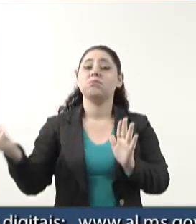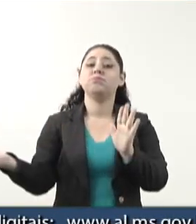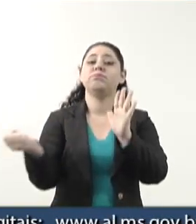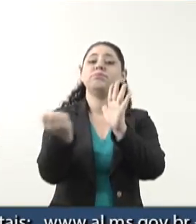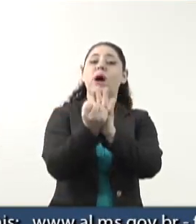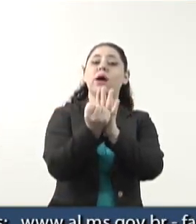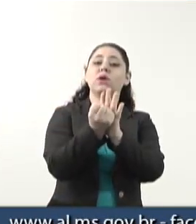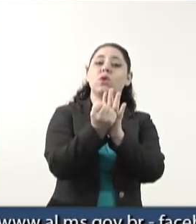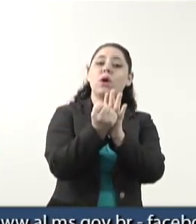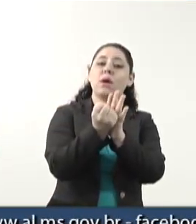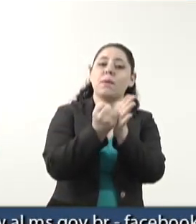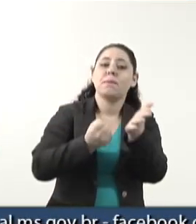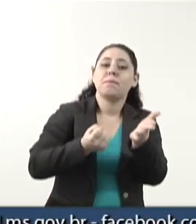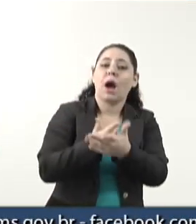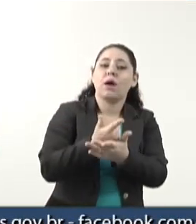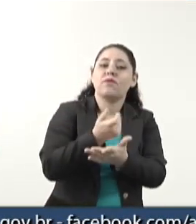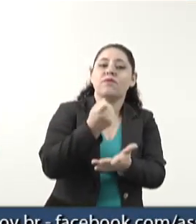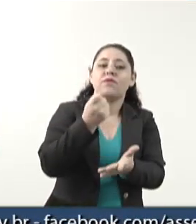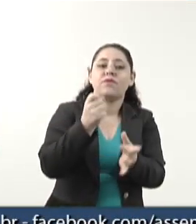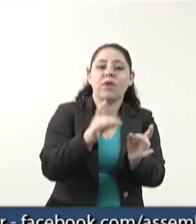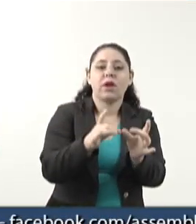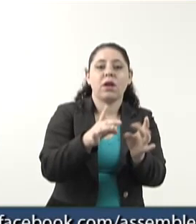temporal é